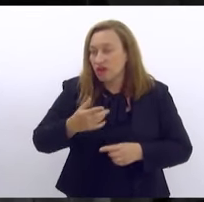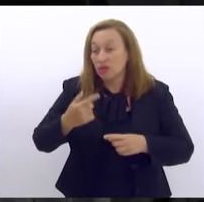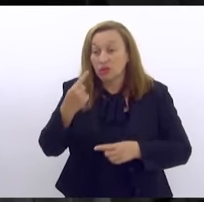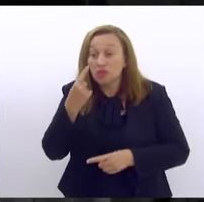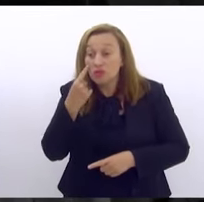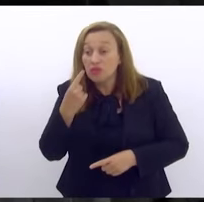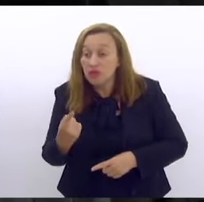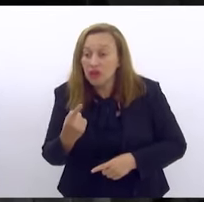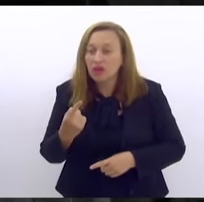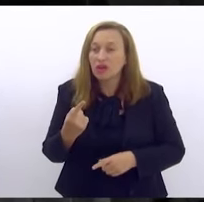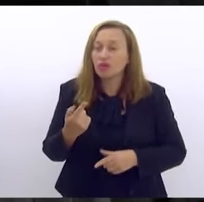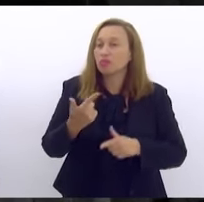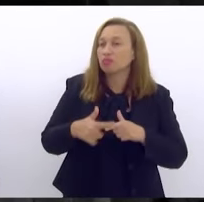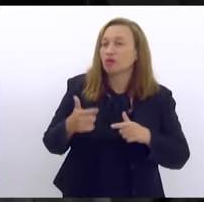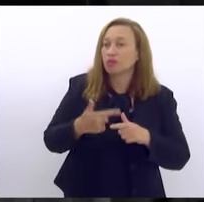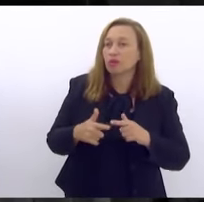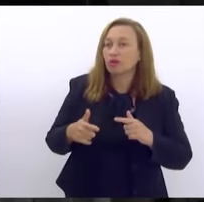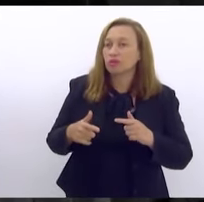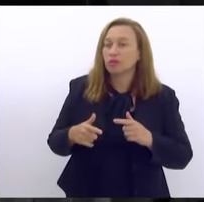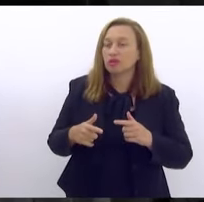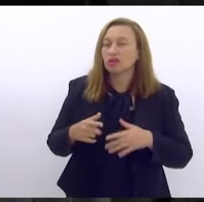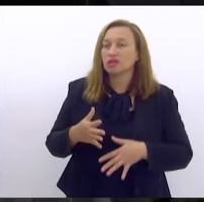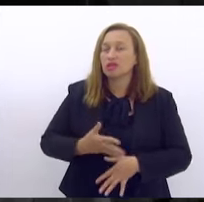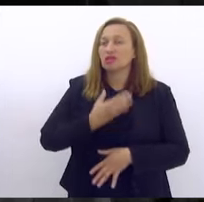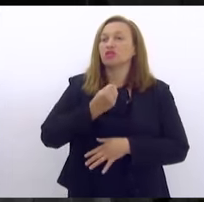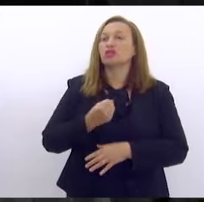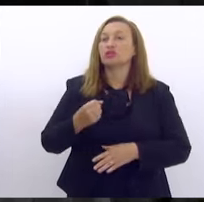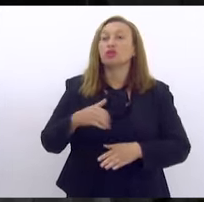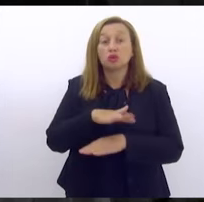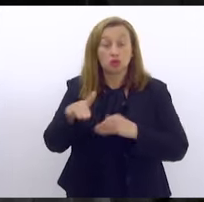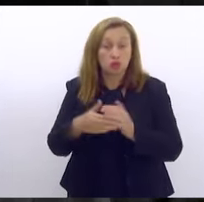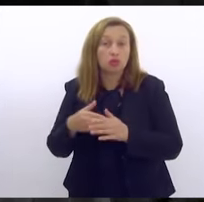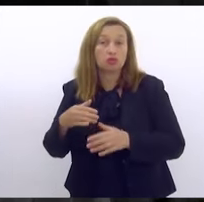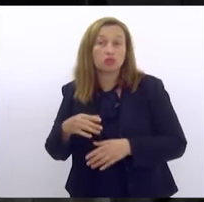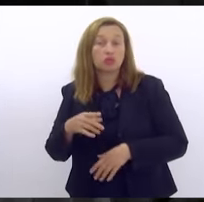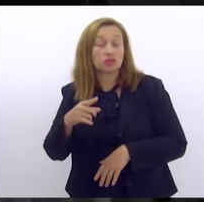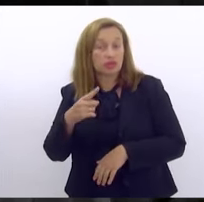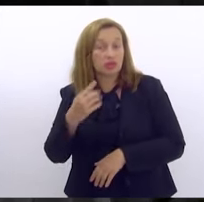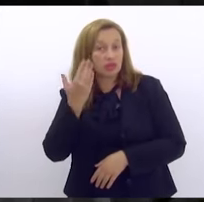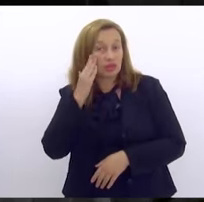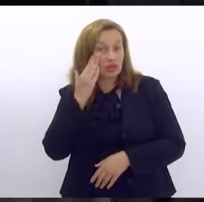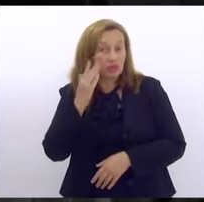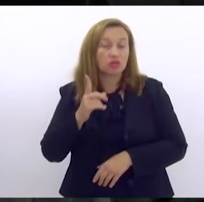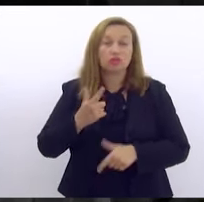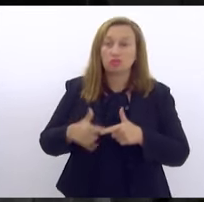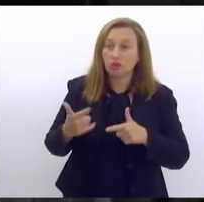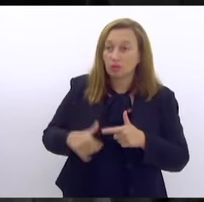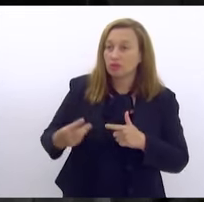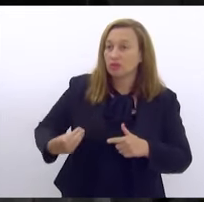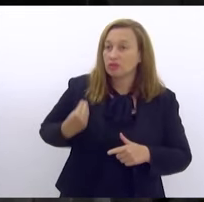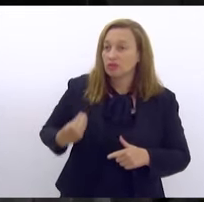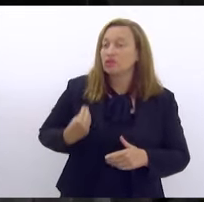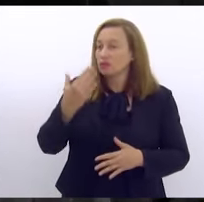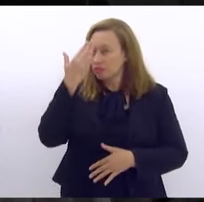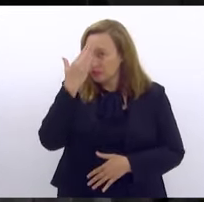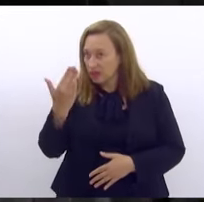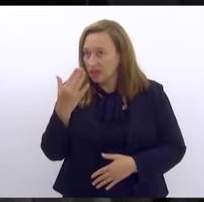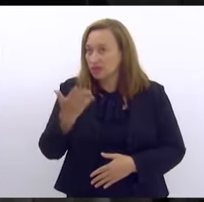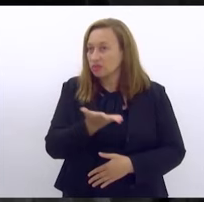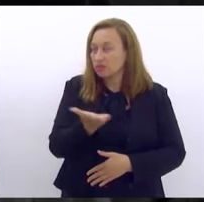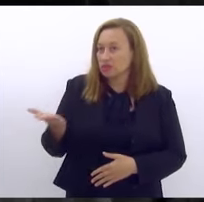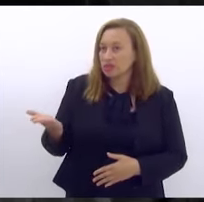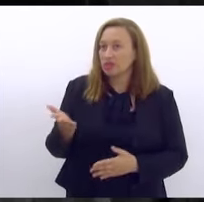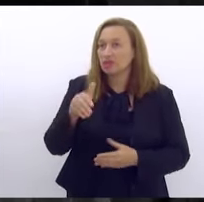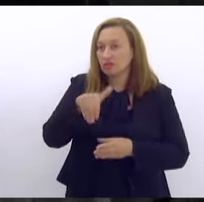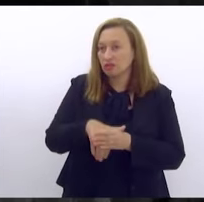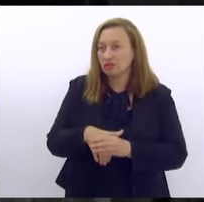tendo oportunidade para que todos tenham ciência do momento que a gente está vivendo. Obrigado à confiança de todos e eu peço aí, encarecidamente, que a gente possa